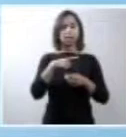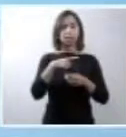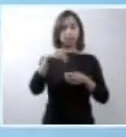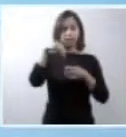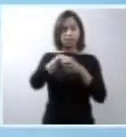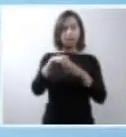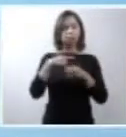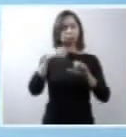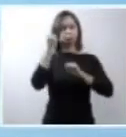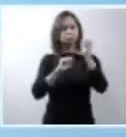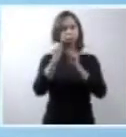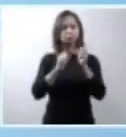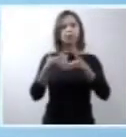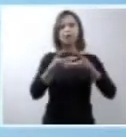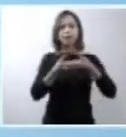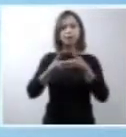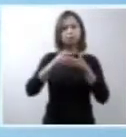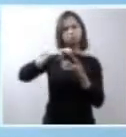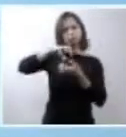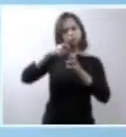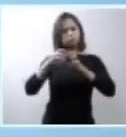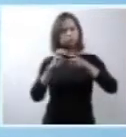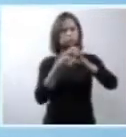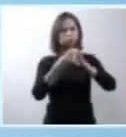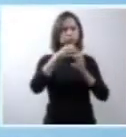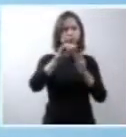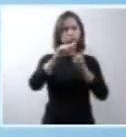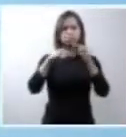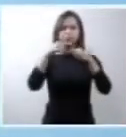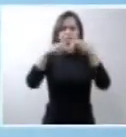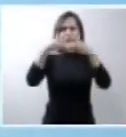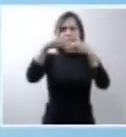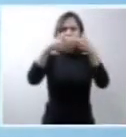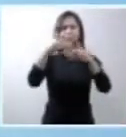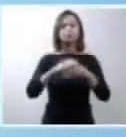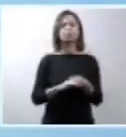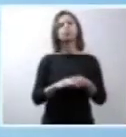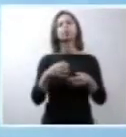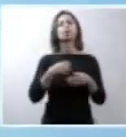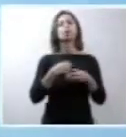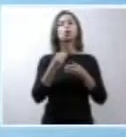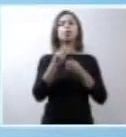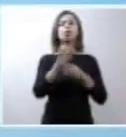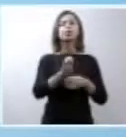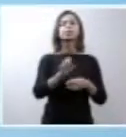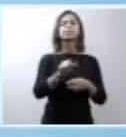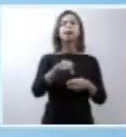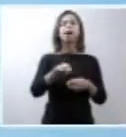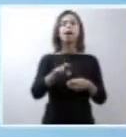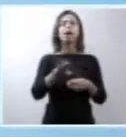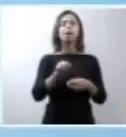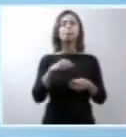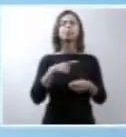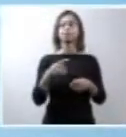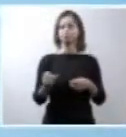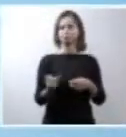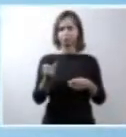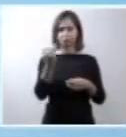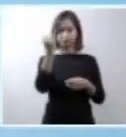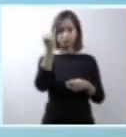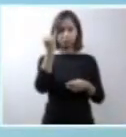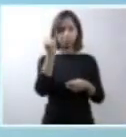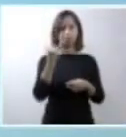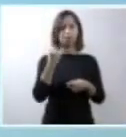pelo embrião, nós constatamos, de uma forma esquemática, a produção hormonal importante